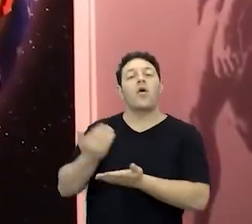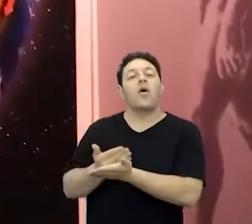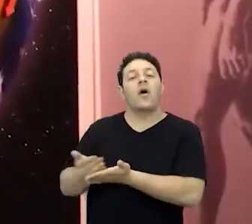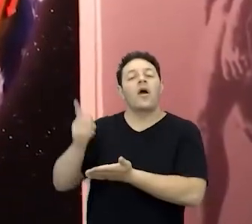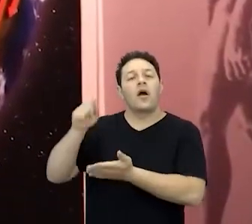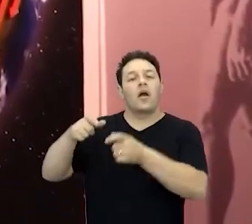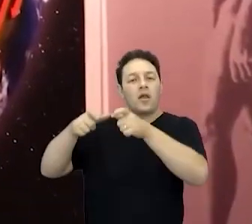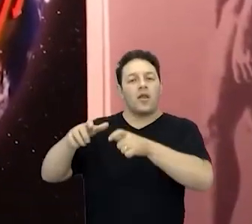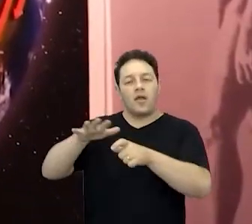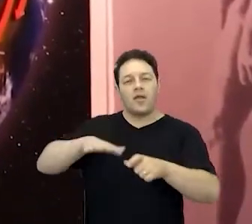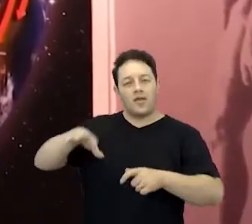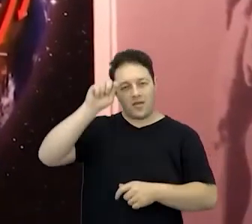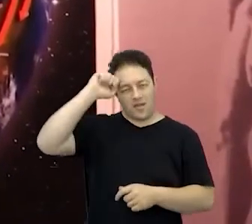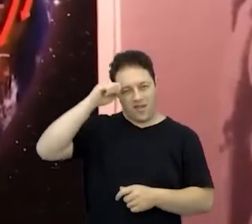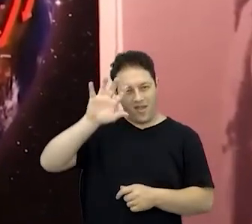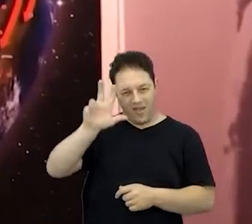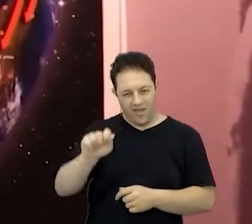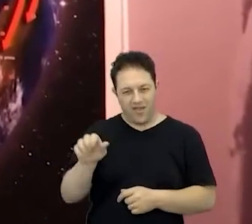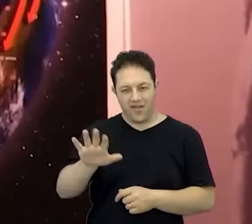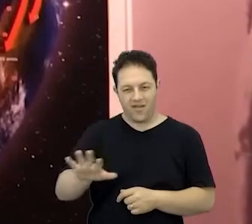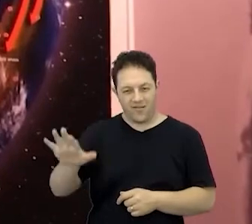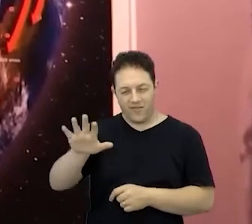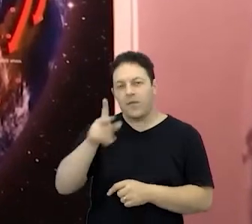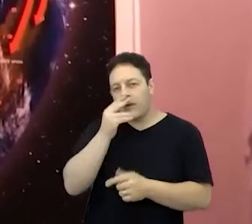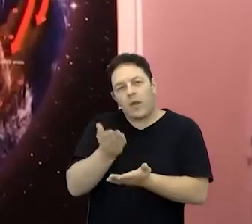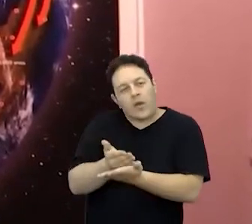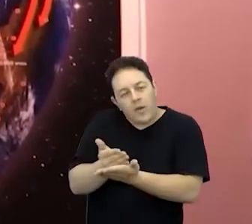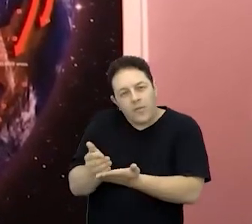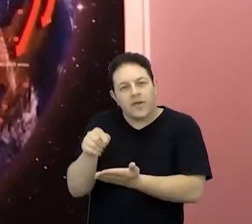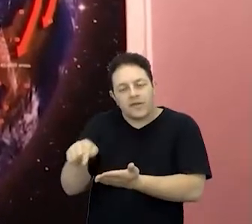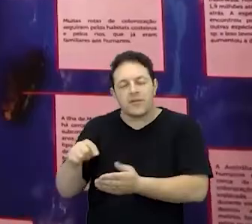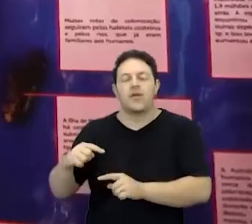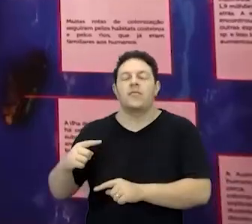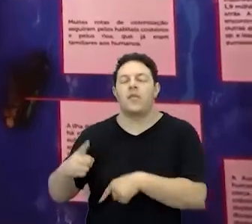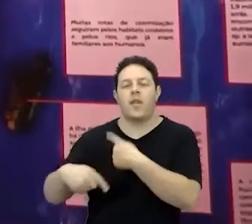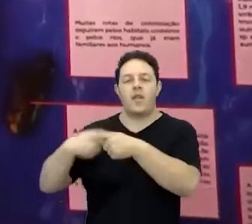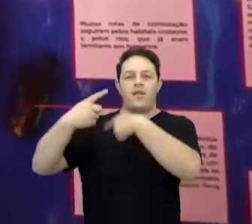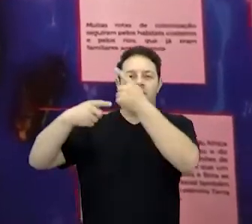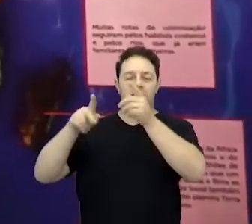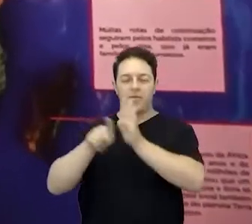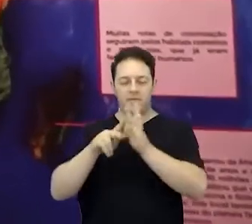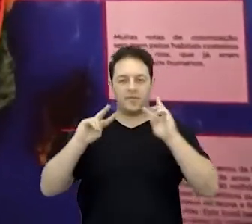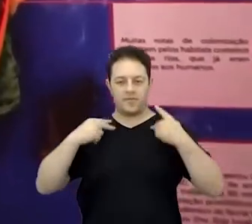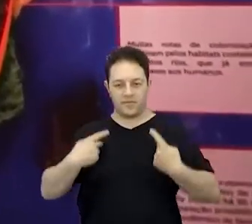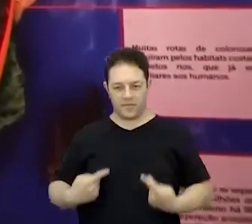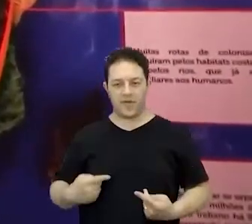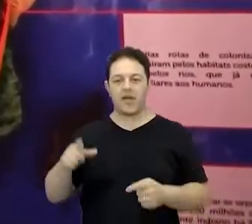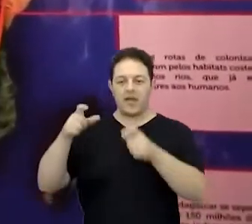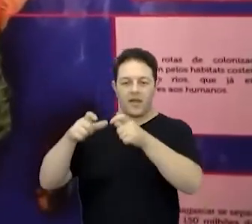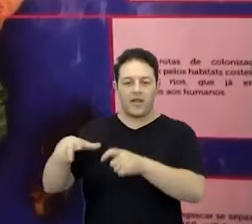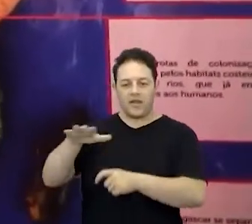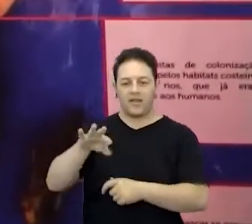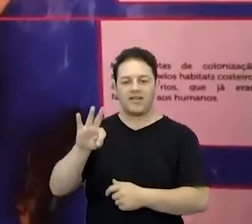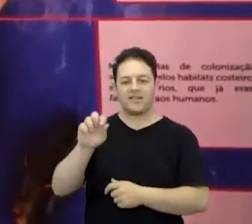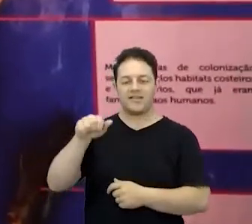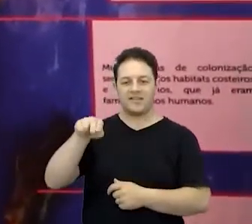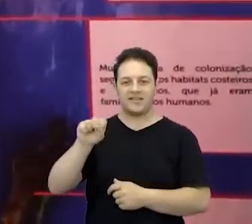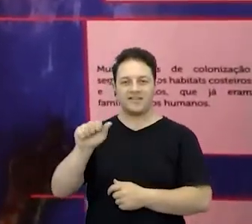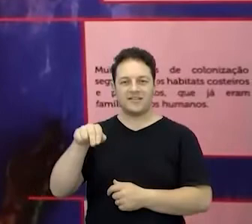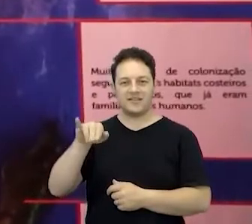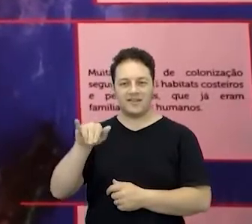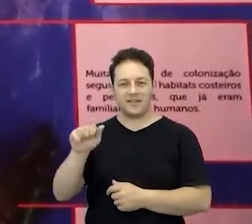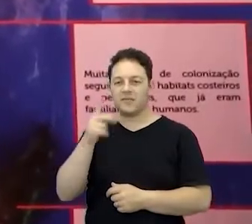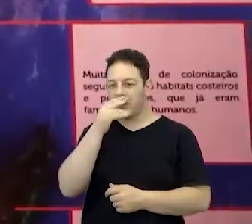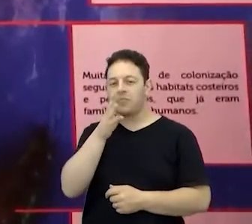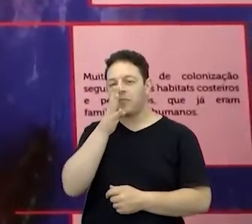africano mesmo que o berço né da linhagem humana e aqui na região da Tanzânia ela algo